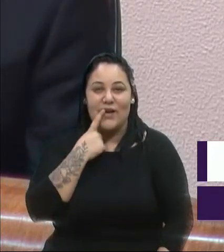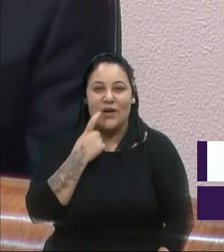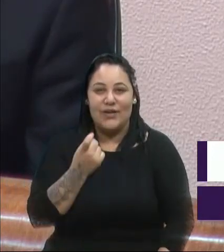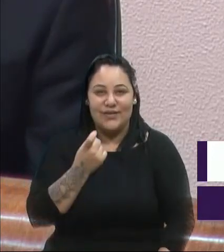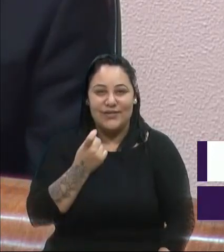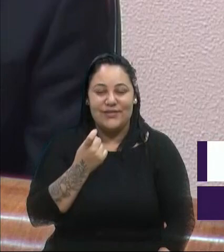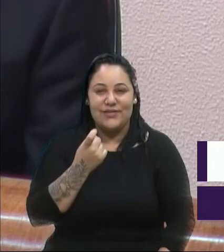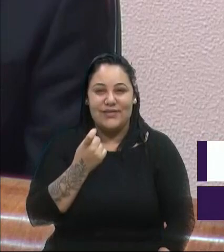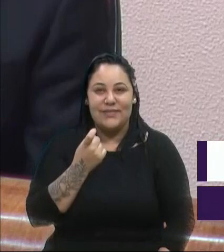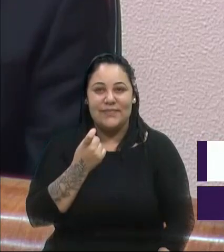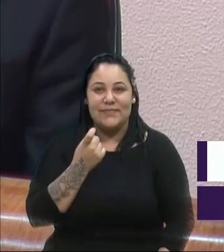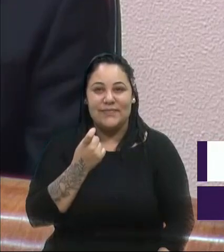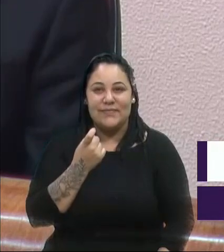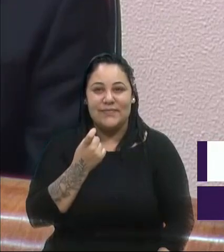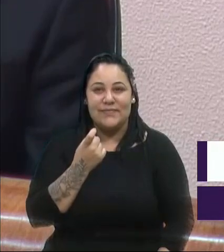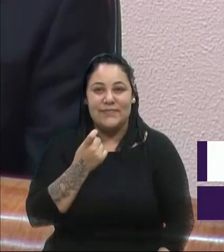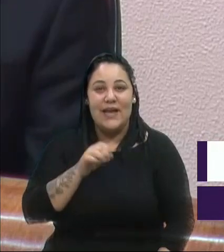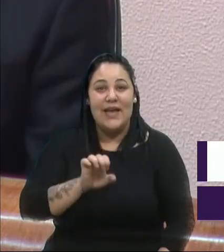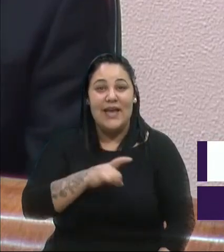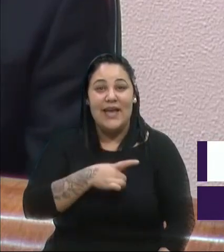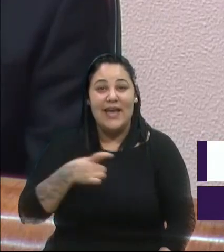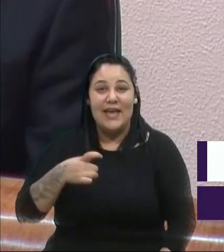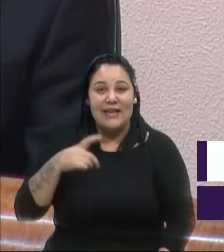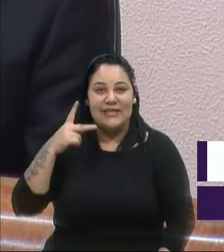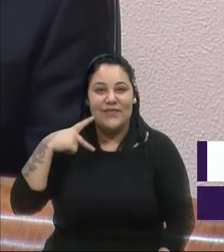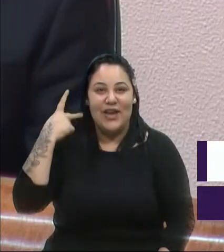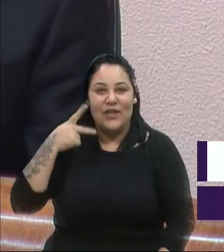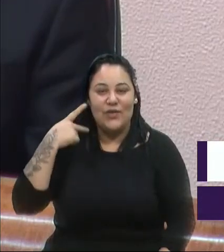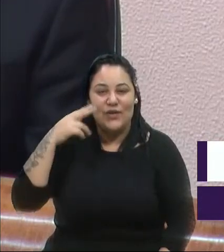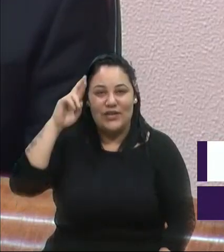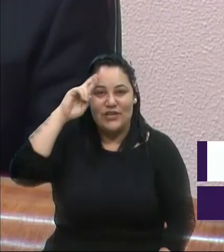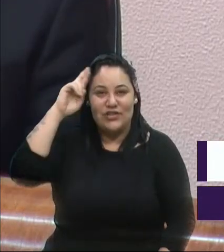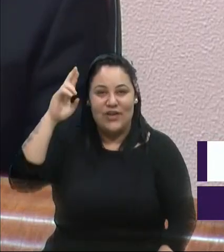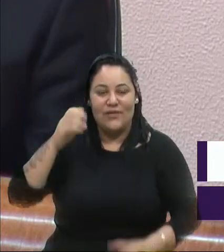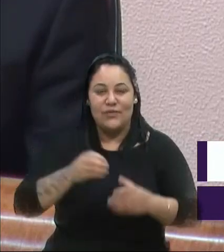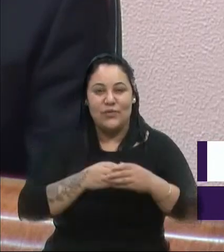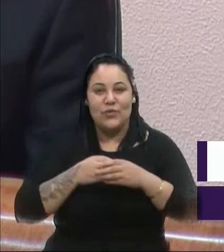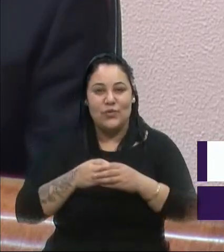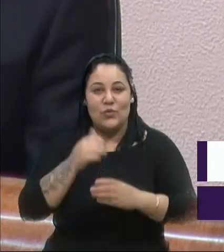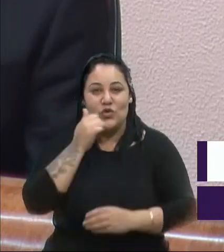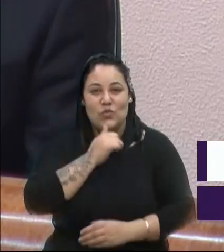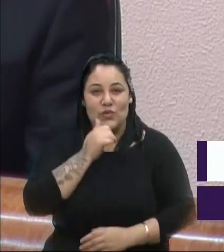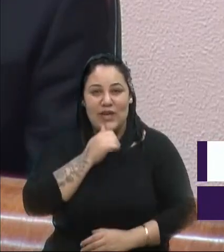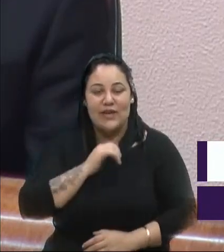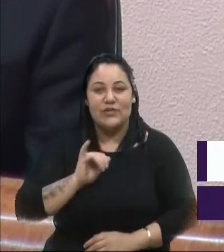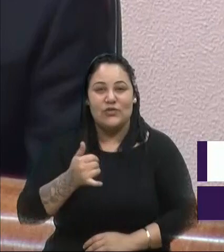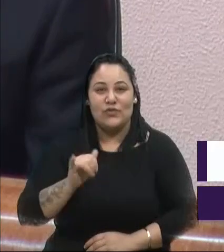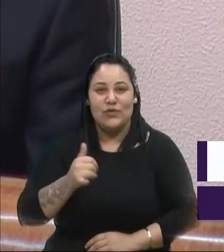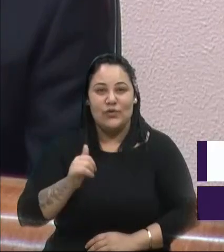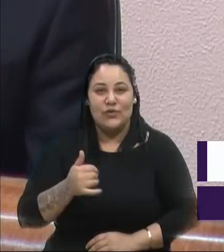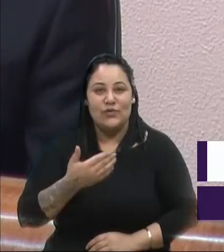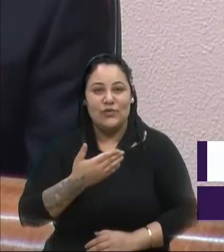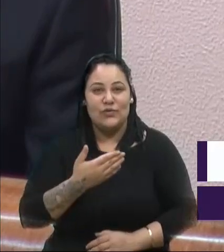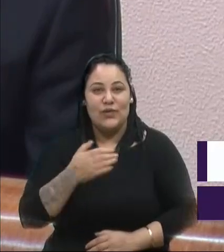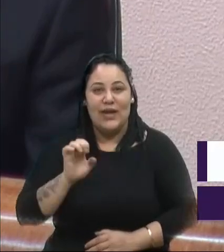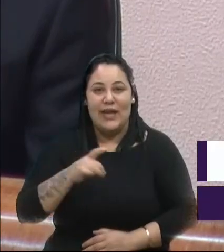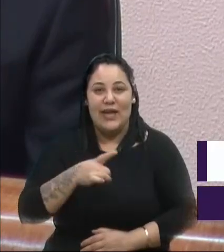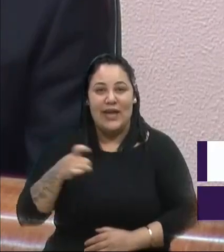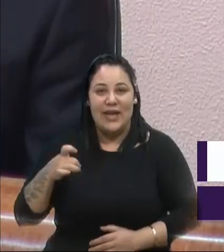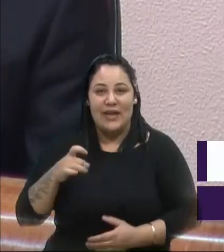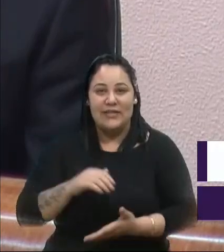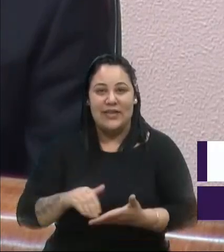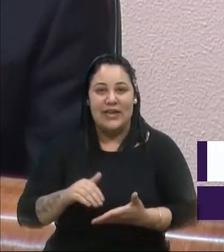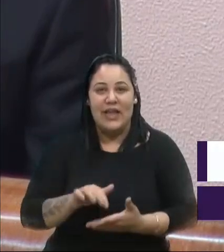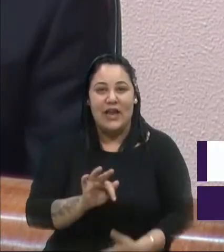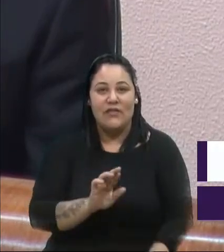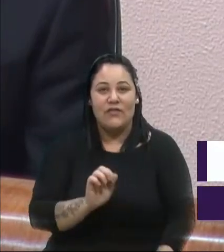Frigeri, ex-vereador e diretor da equipe feminina do Juventude, também ex-secretário da Habitação, Francisco